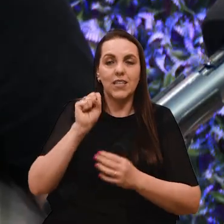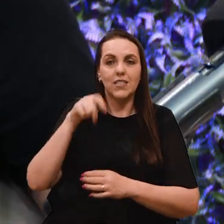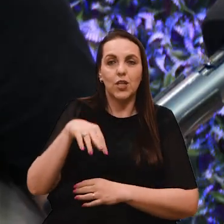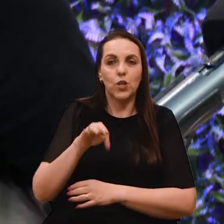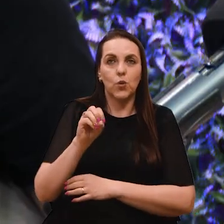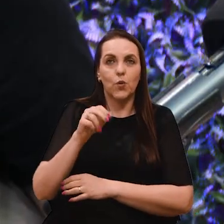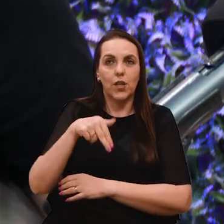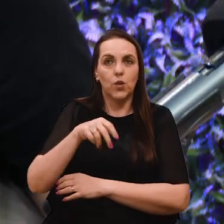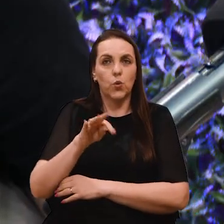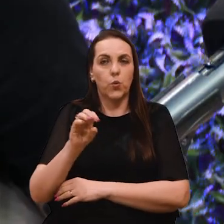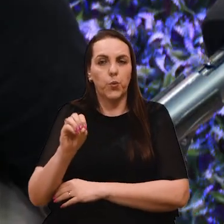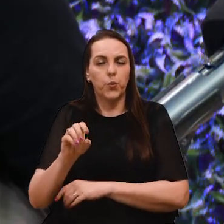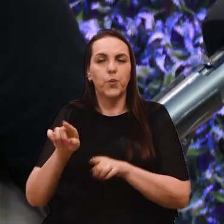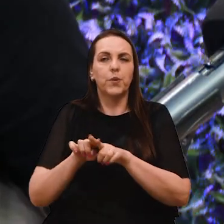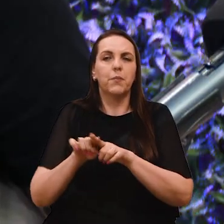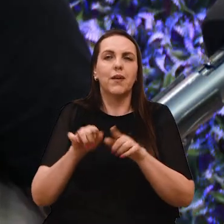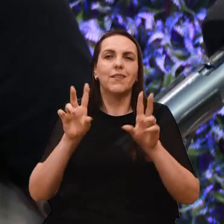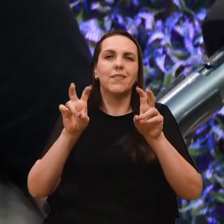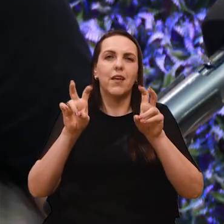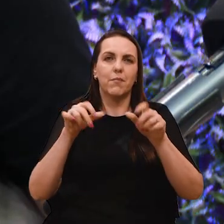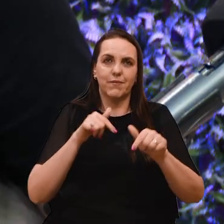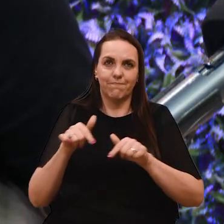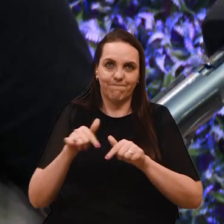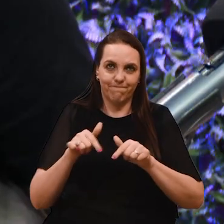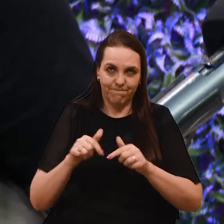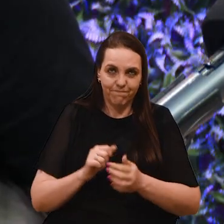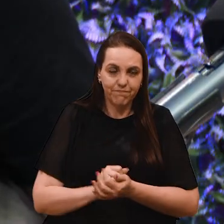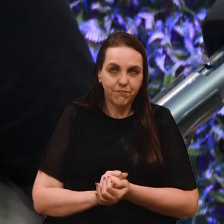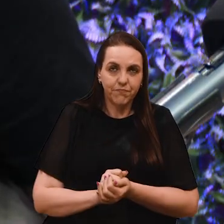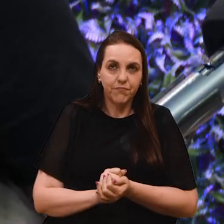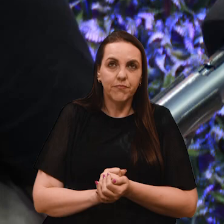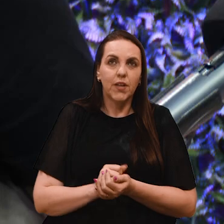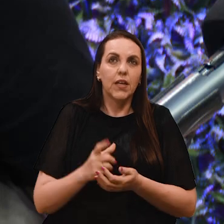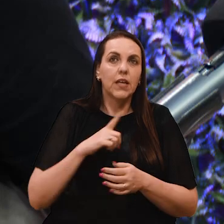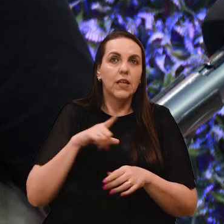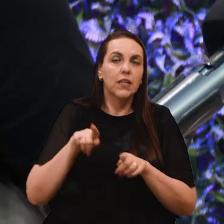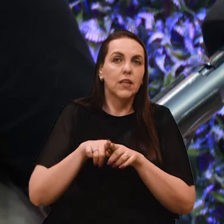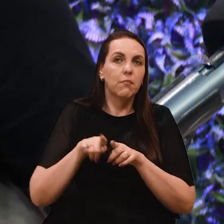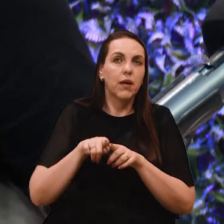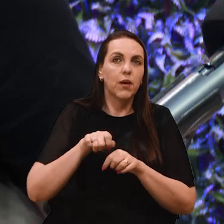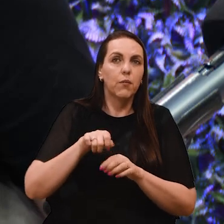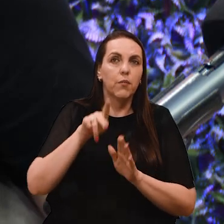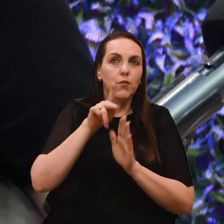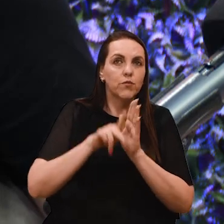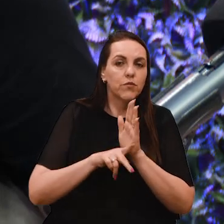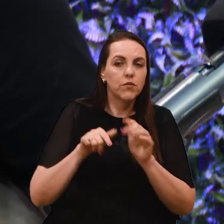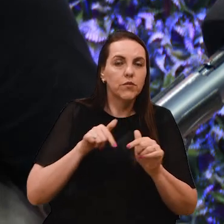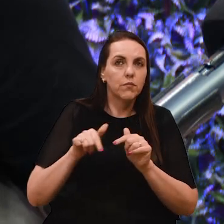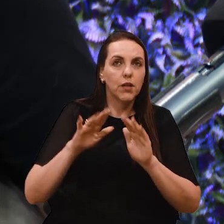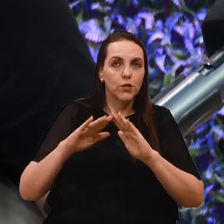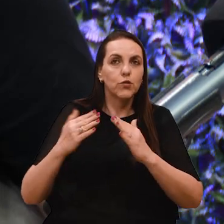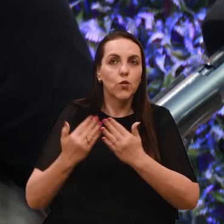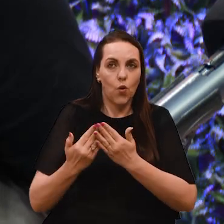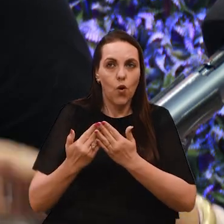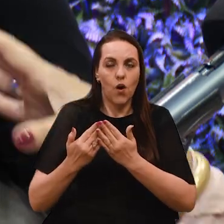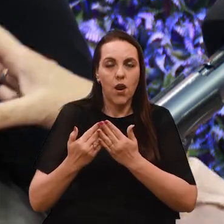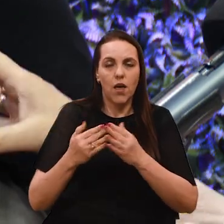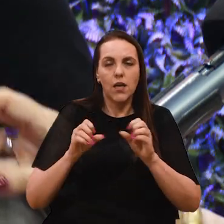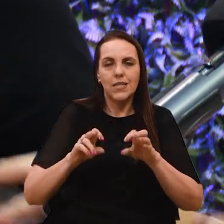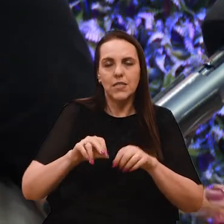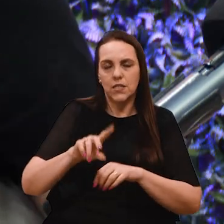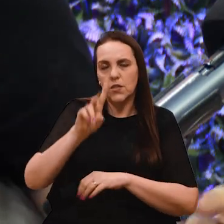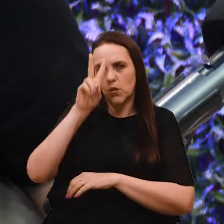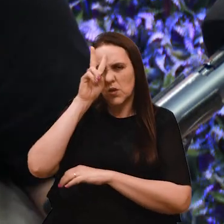trabalha esses temas, né? Porque nós temos também um projeto que trabalha com escolas do ensino médio